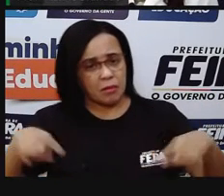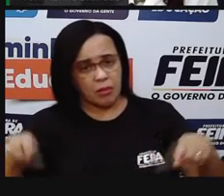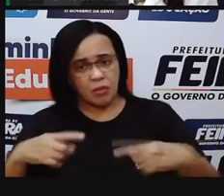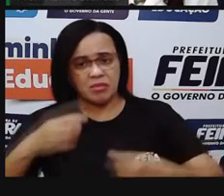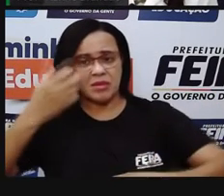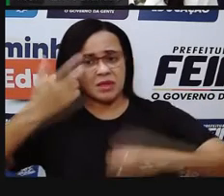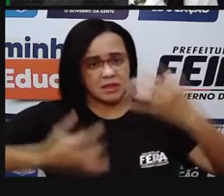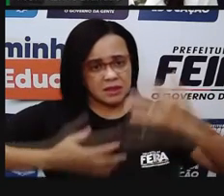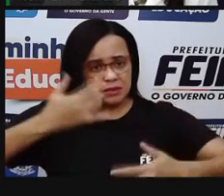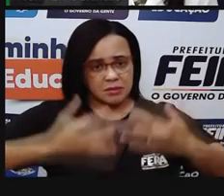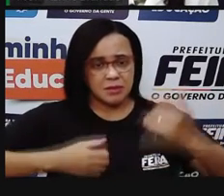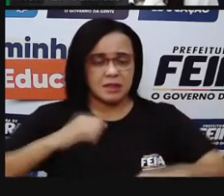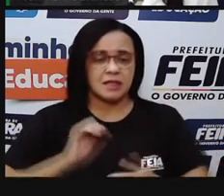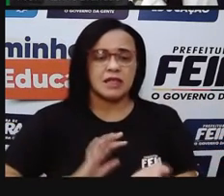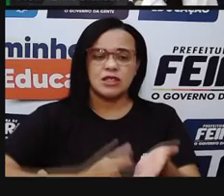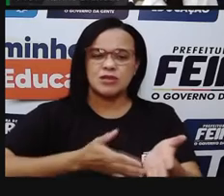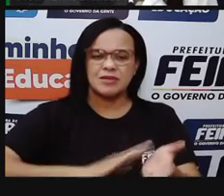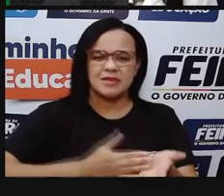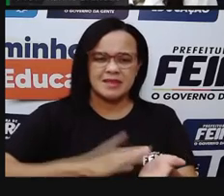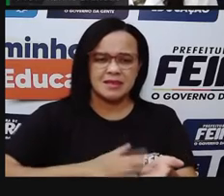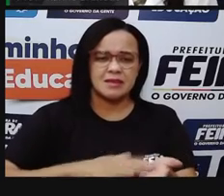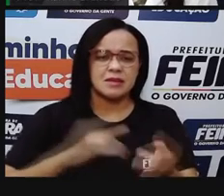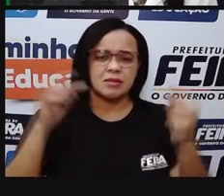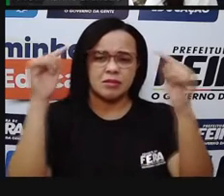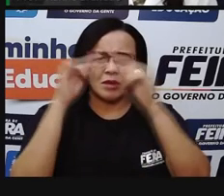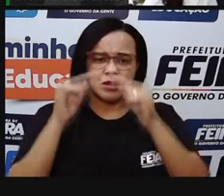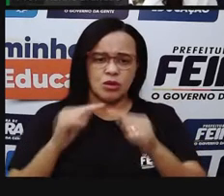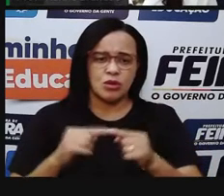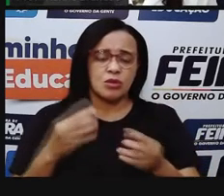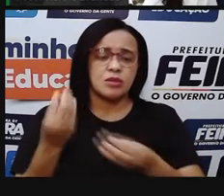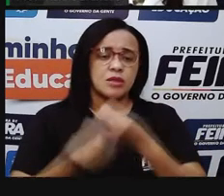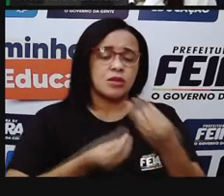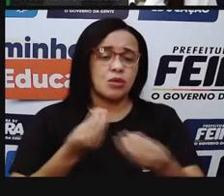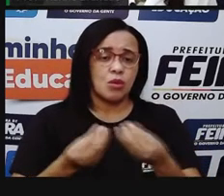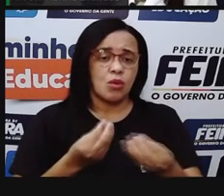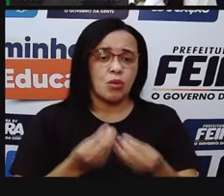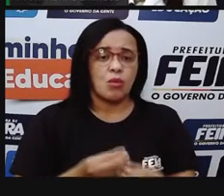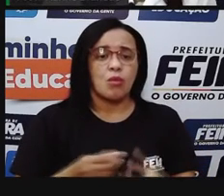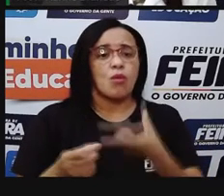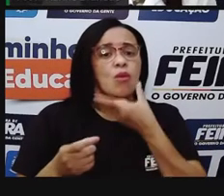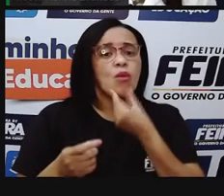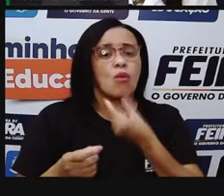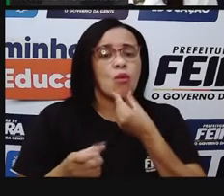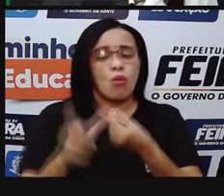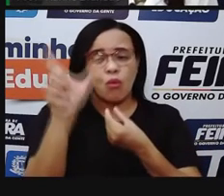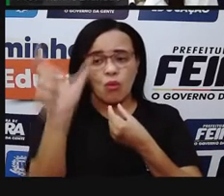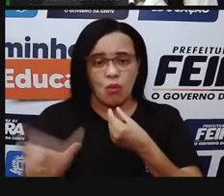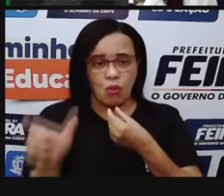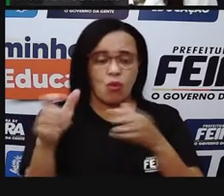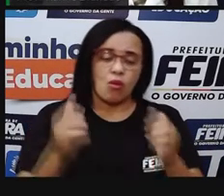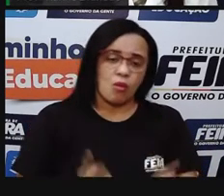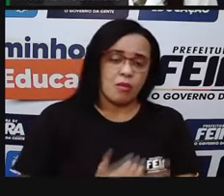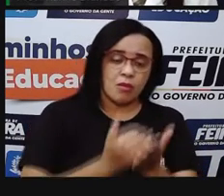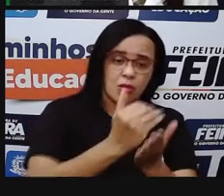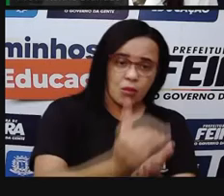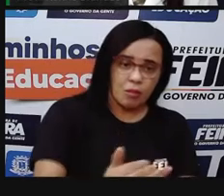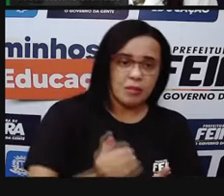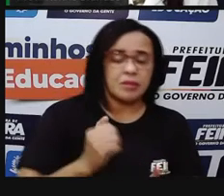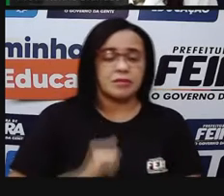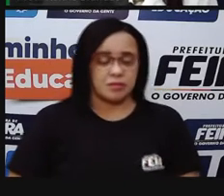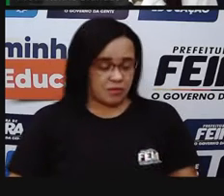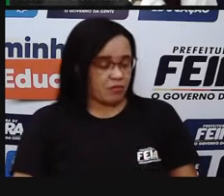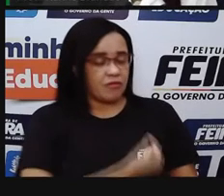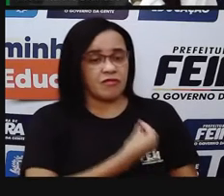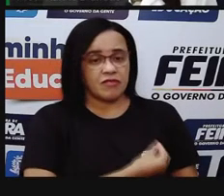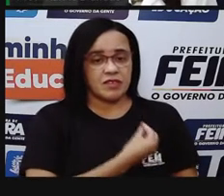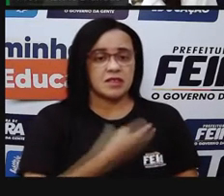homem, rei do planeta, logo fez sua careta e começou sua civilização. Agora já é tarde,